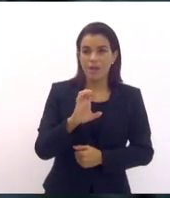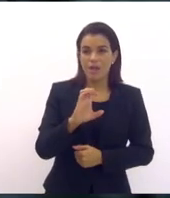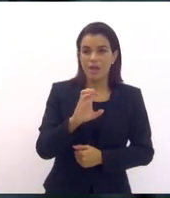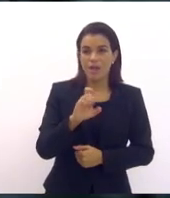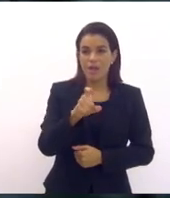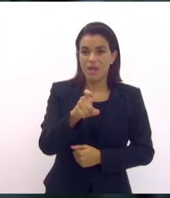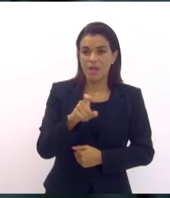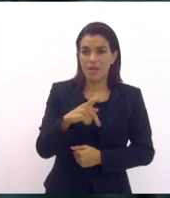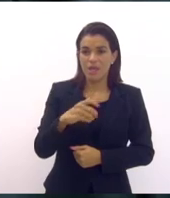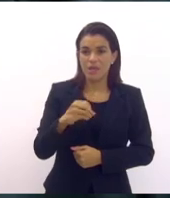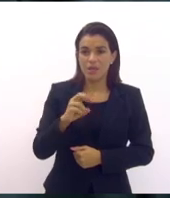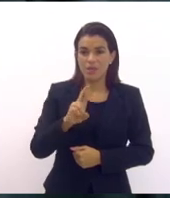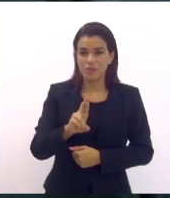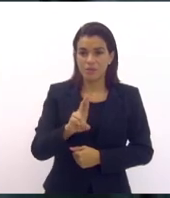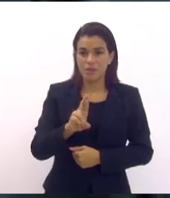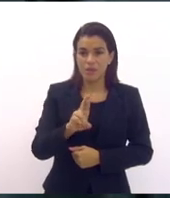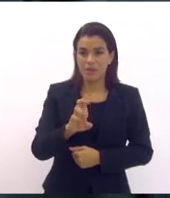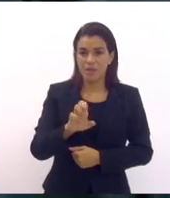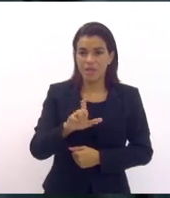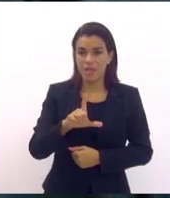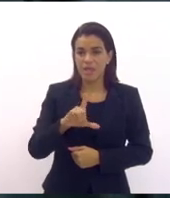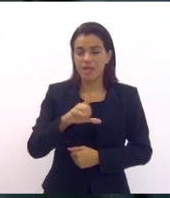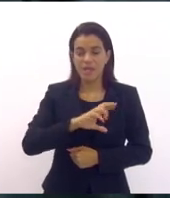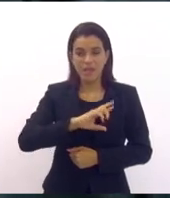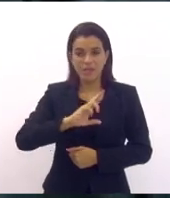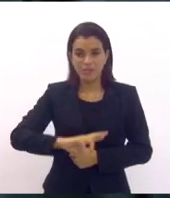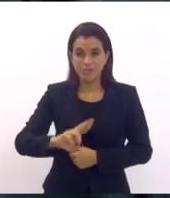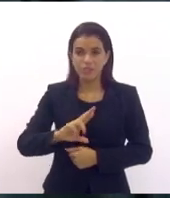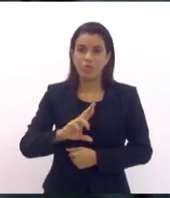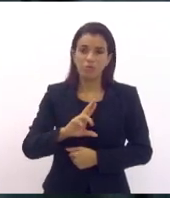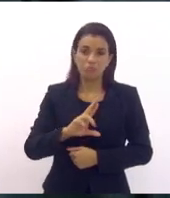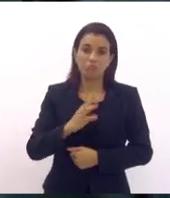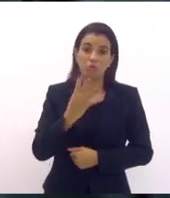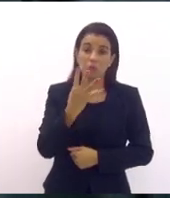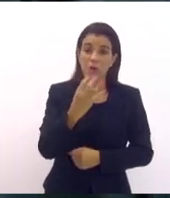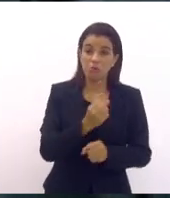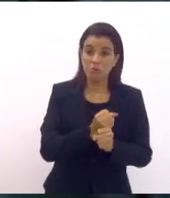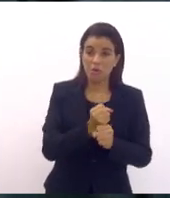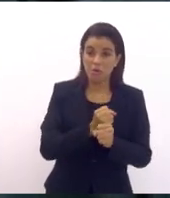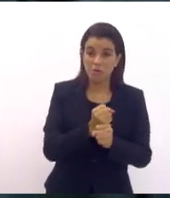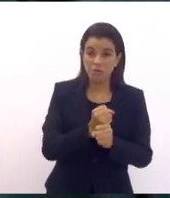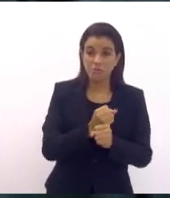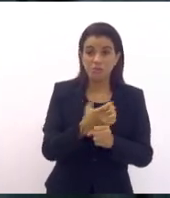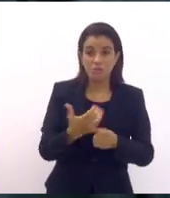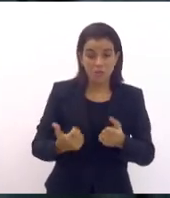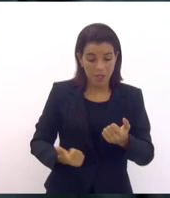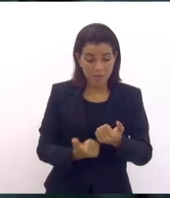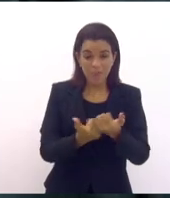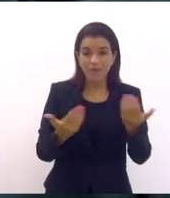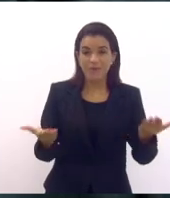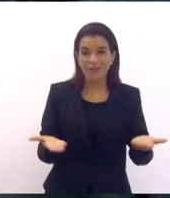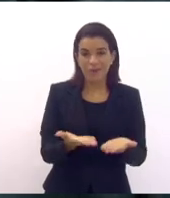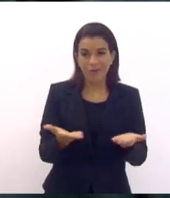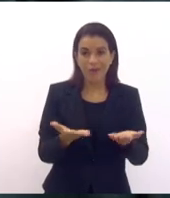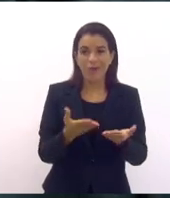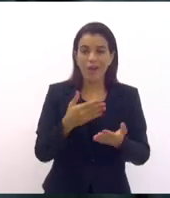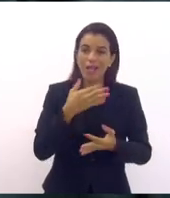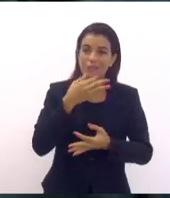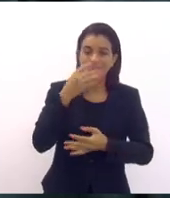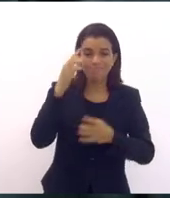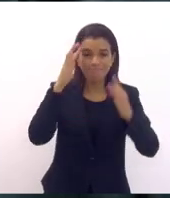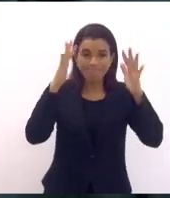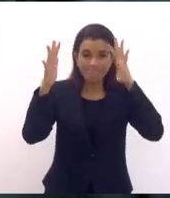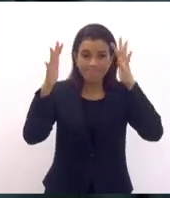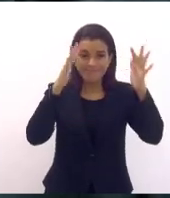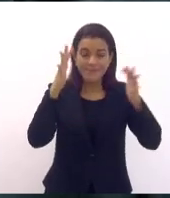anos e que agora também vem apoiando a essas ideias que nós sugerimos aqui né